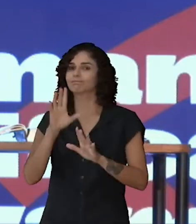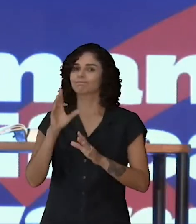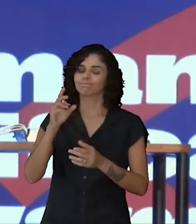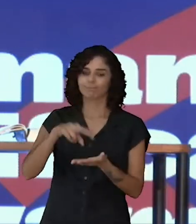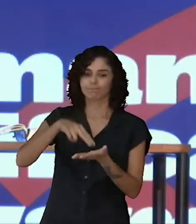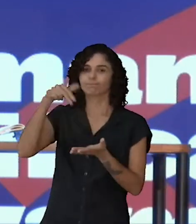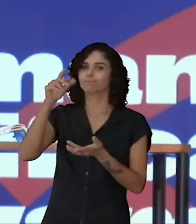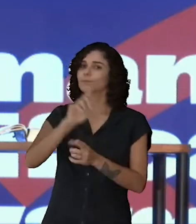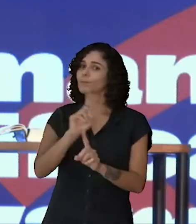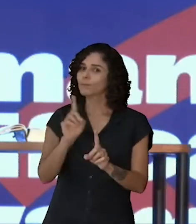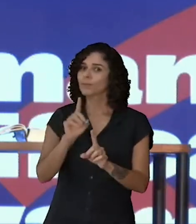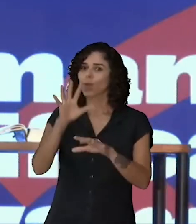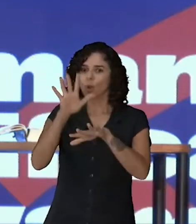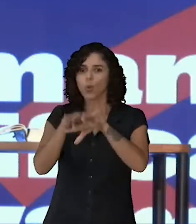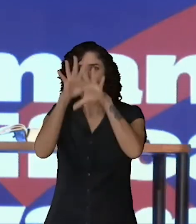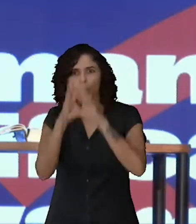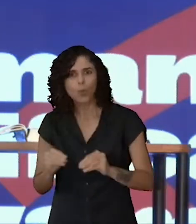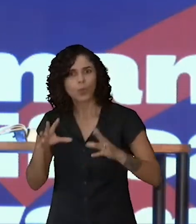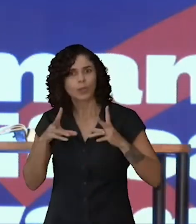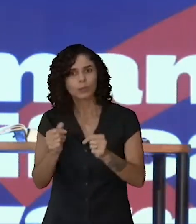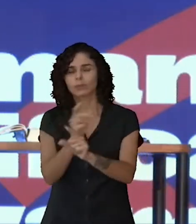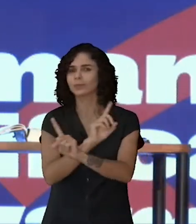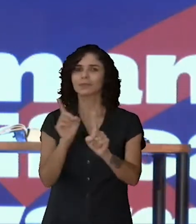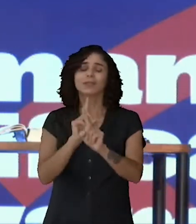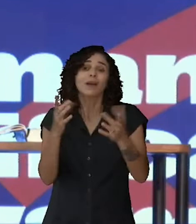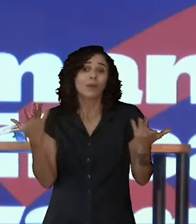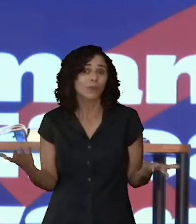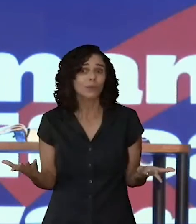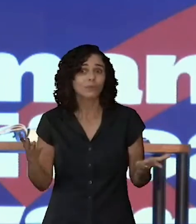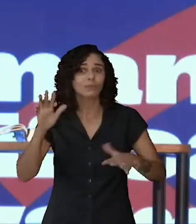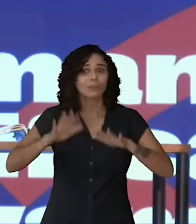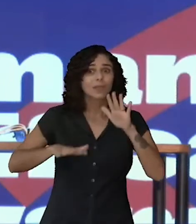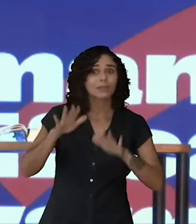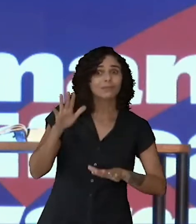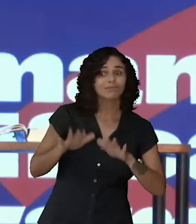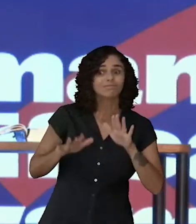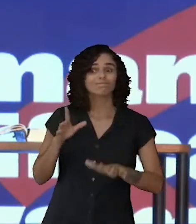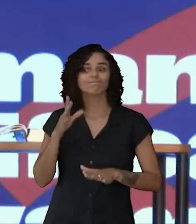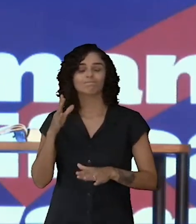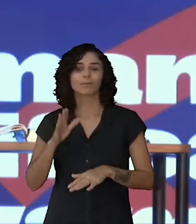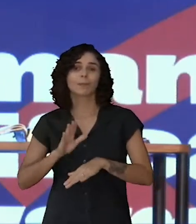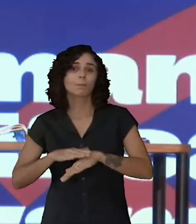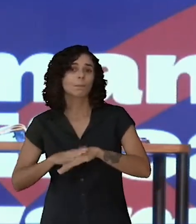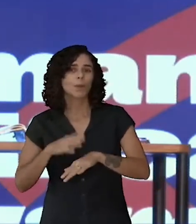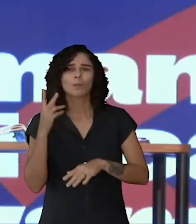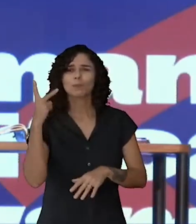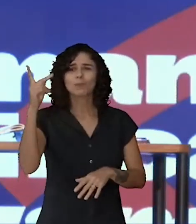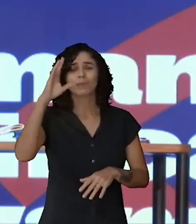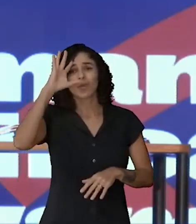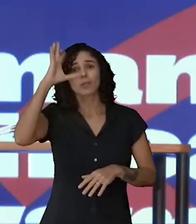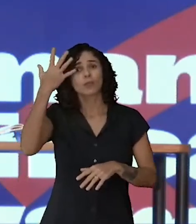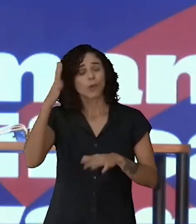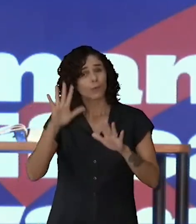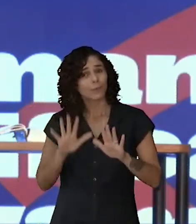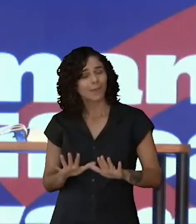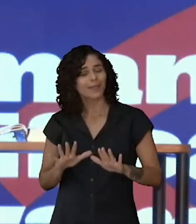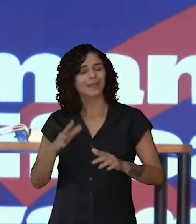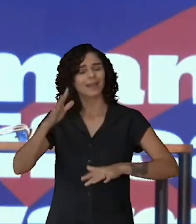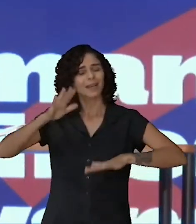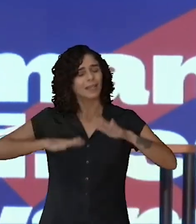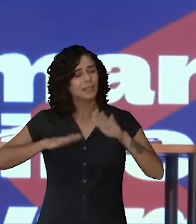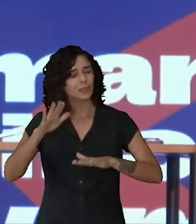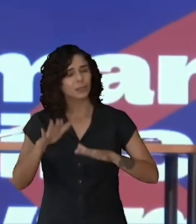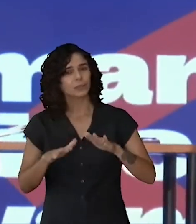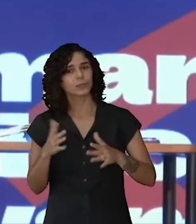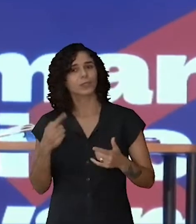Mas talvez aquela pessoa também orasse para a gente ir embora, então não sei quem é que ficava. Só que, às vezes, nós